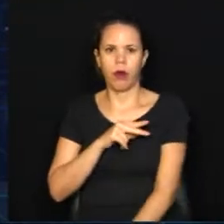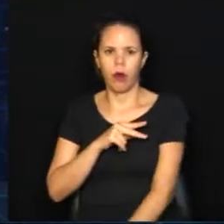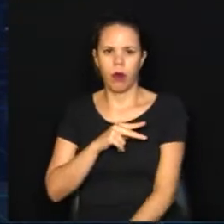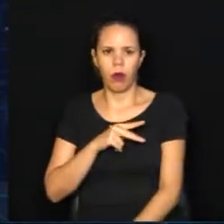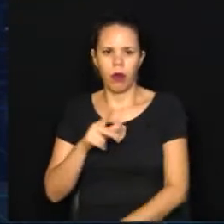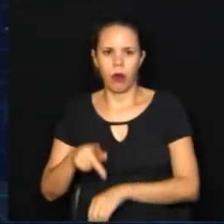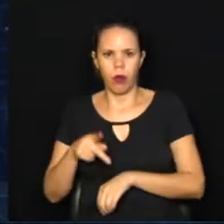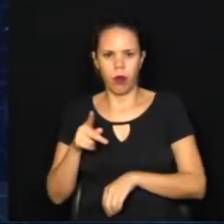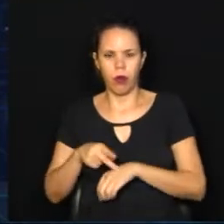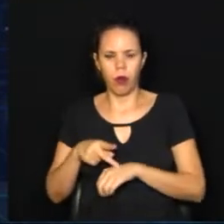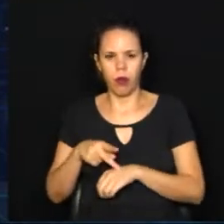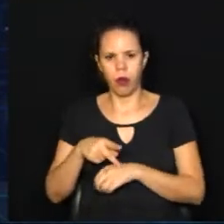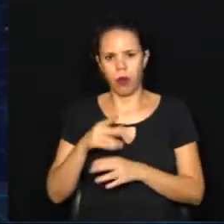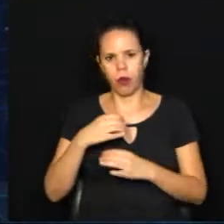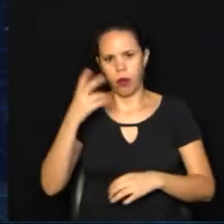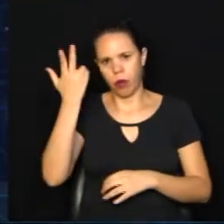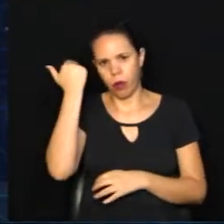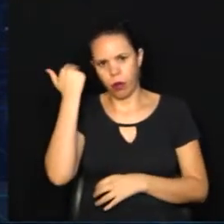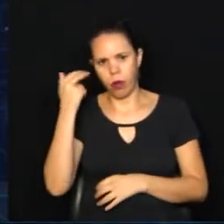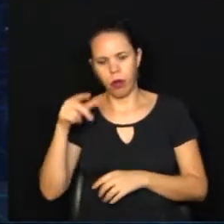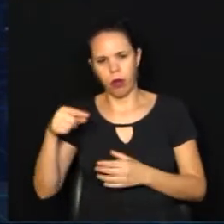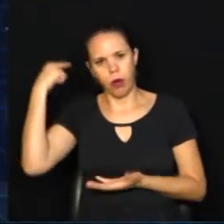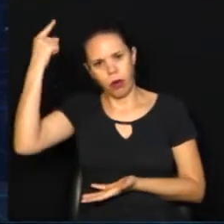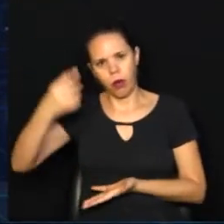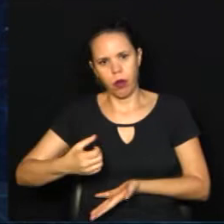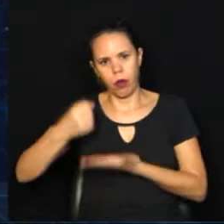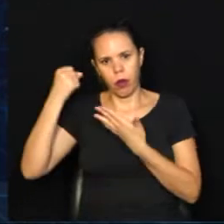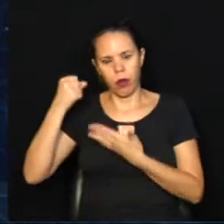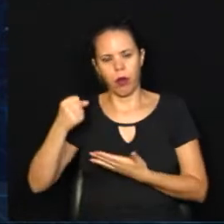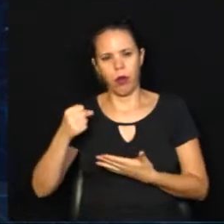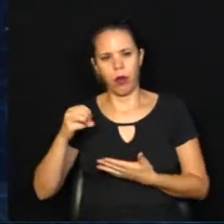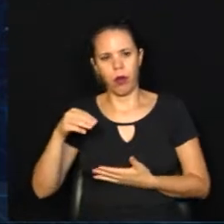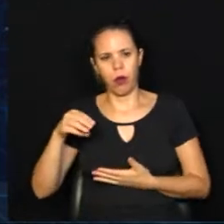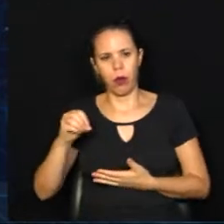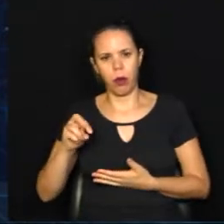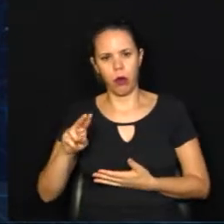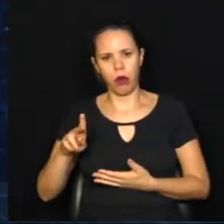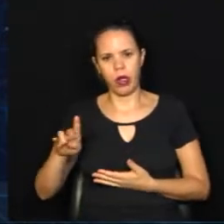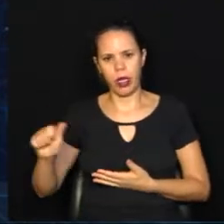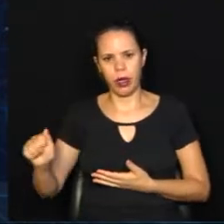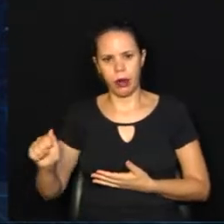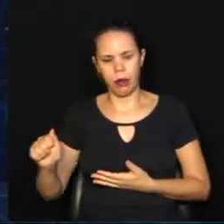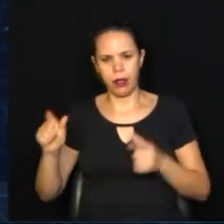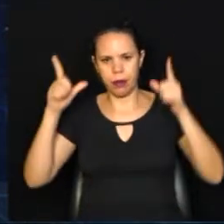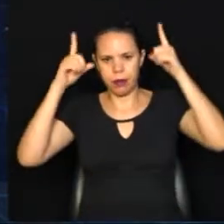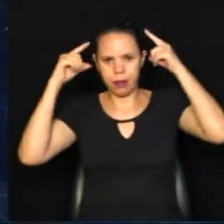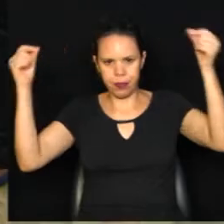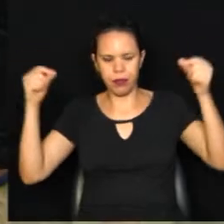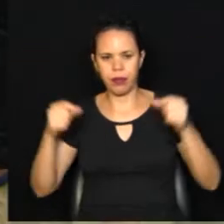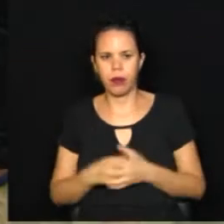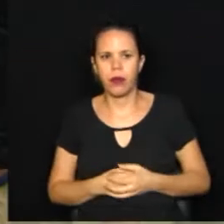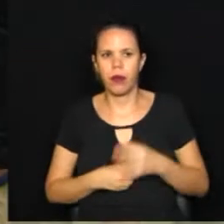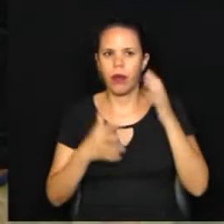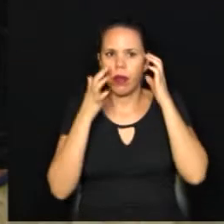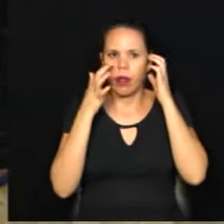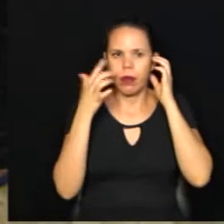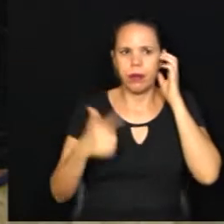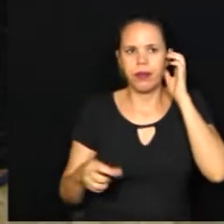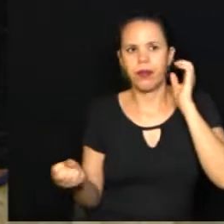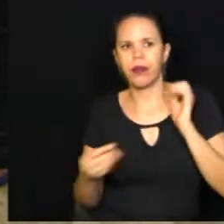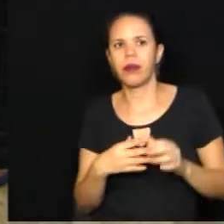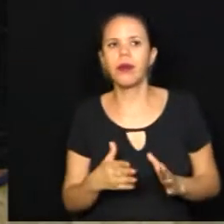Arthur Nogueira, Pedreira, Engenheiro Coelho, Santo Antônio de Posse, Morungaba e Olambra. Chamam a atenção novamente